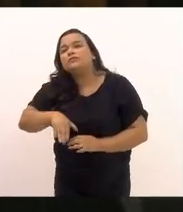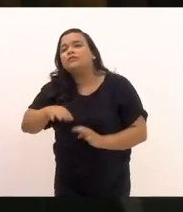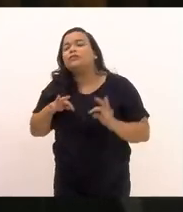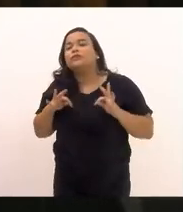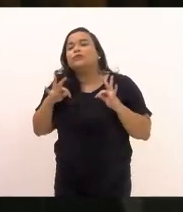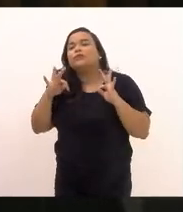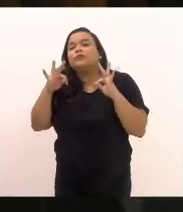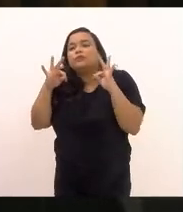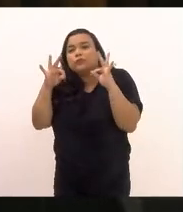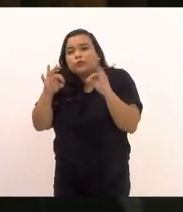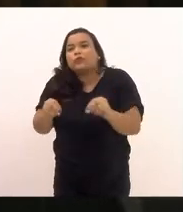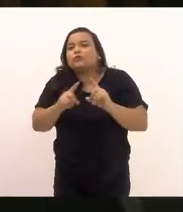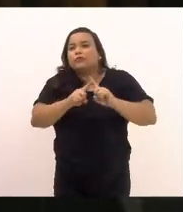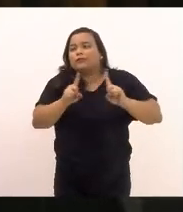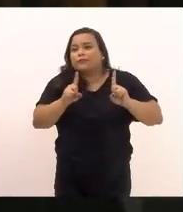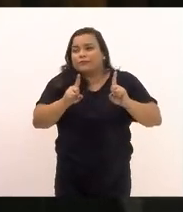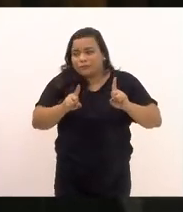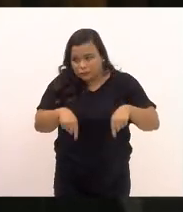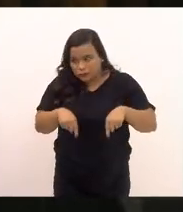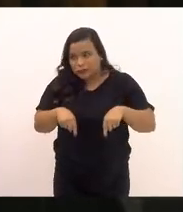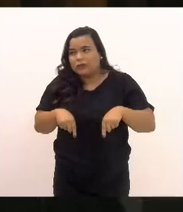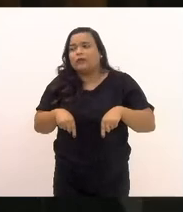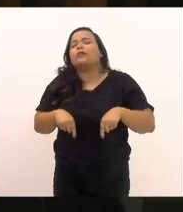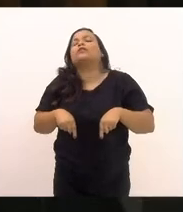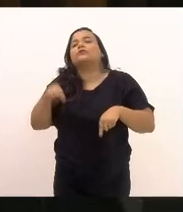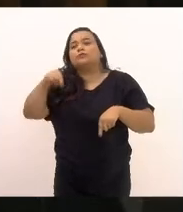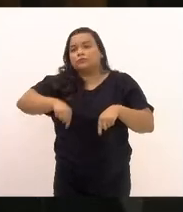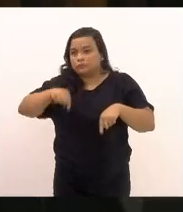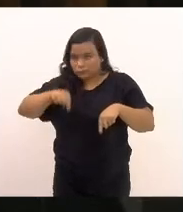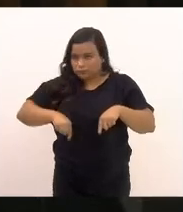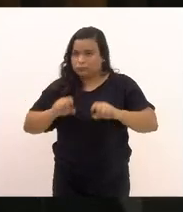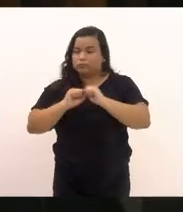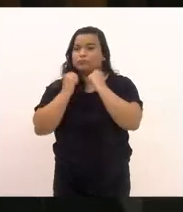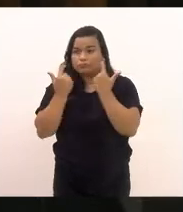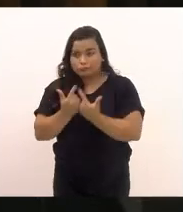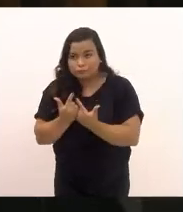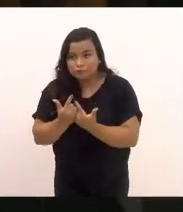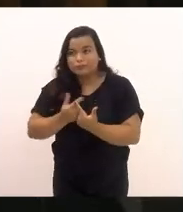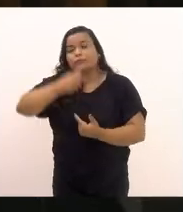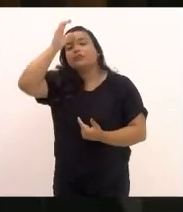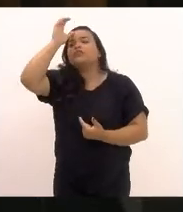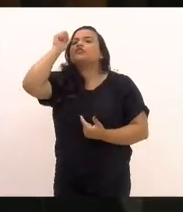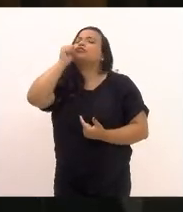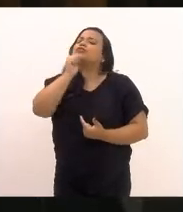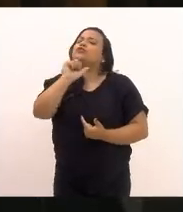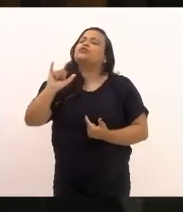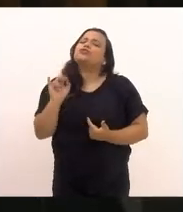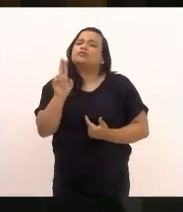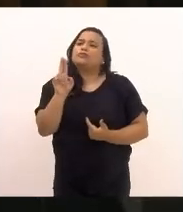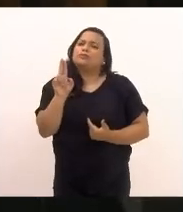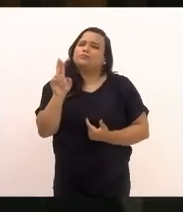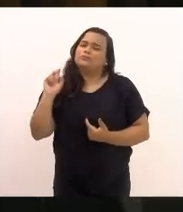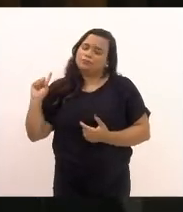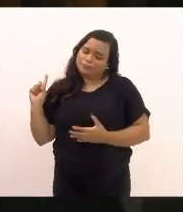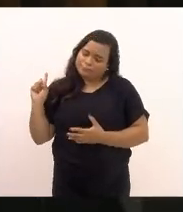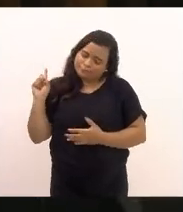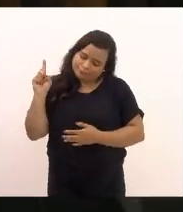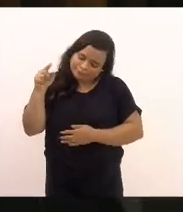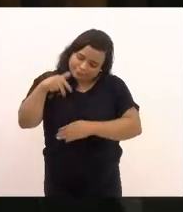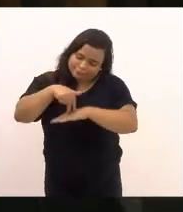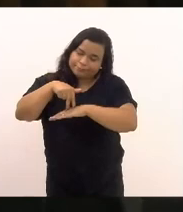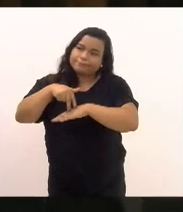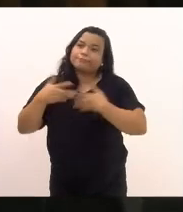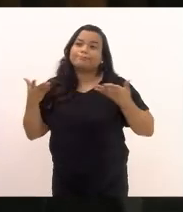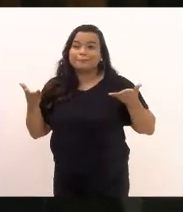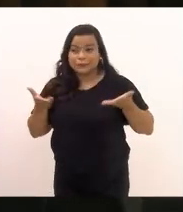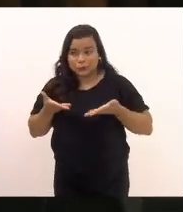os colaboradores e funcionários da casa que aqui estão. Tia Ju, hoje eu venho ao...